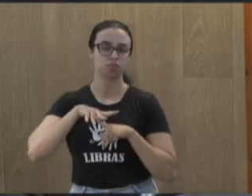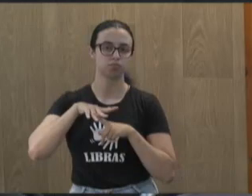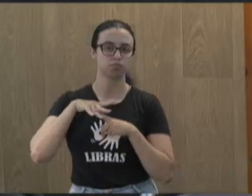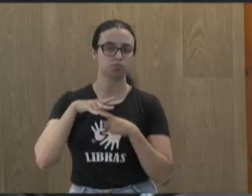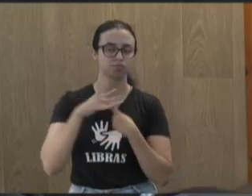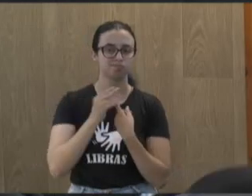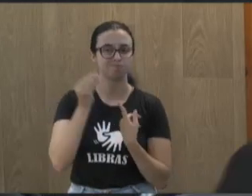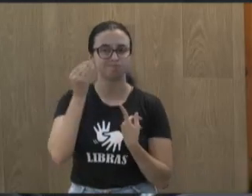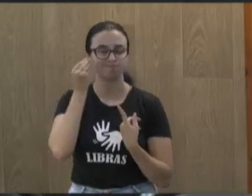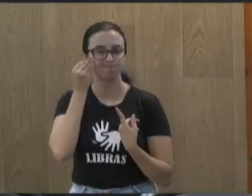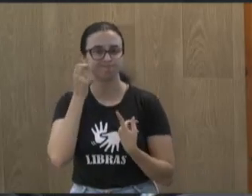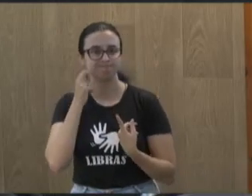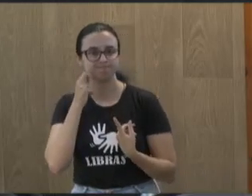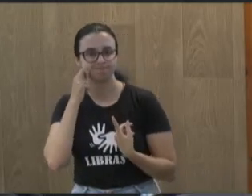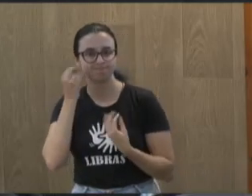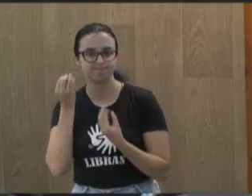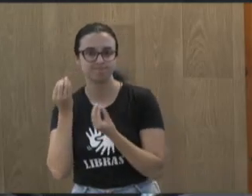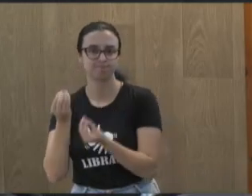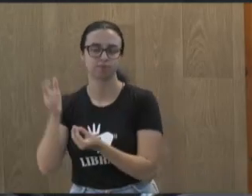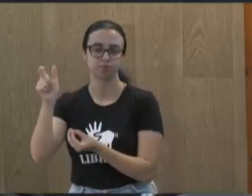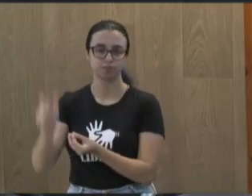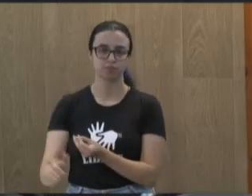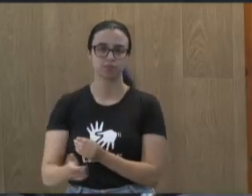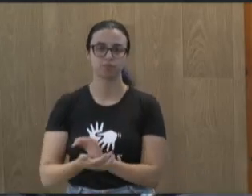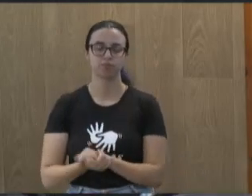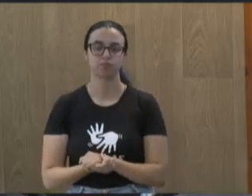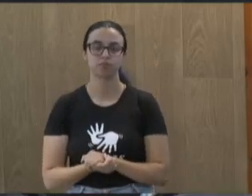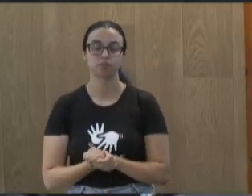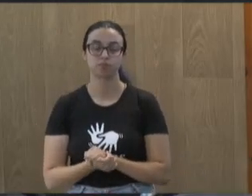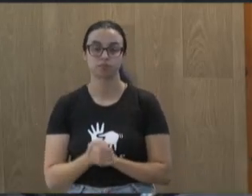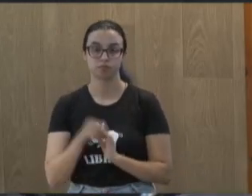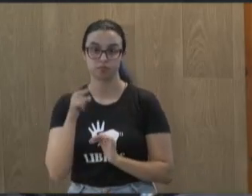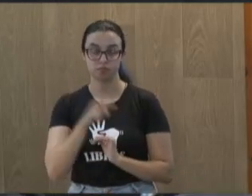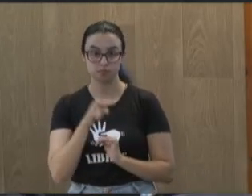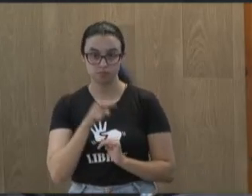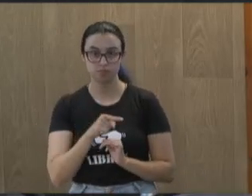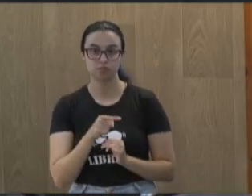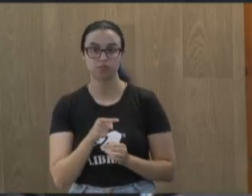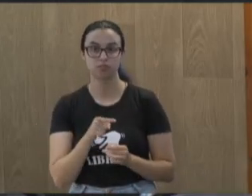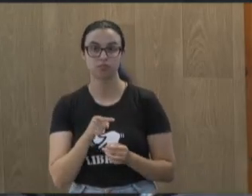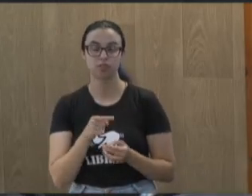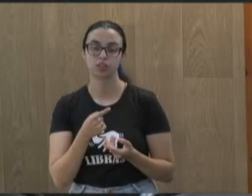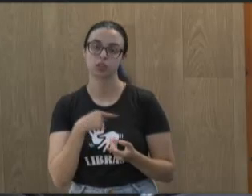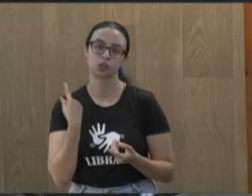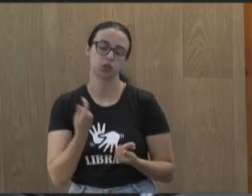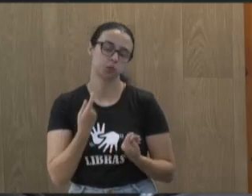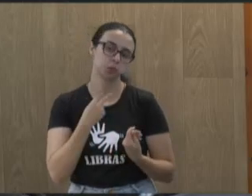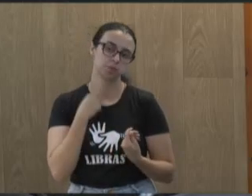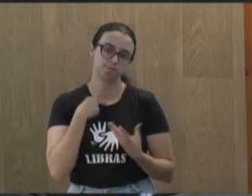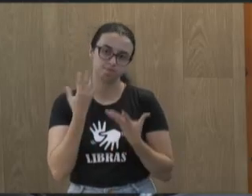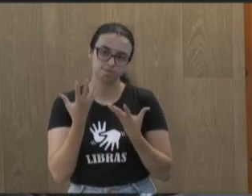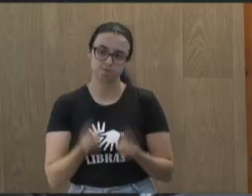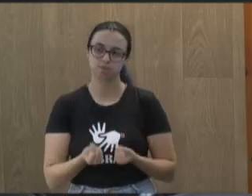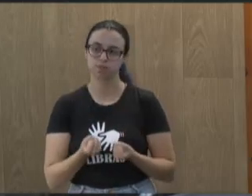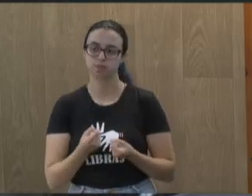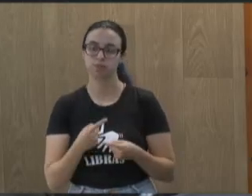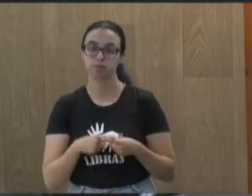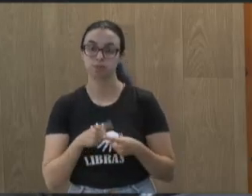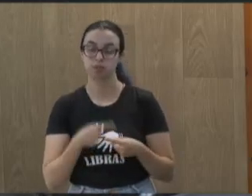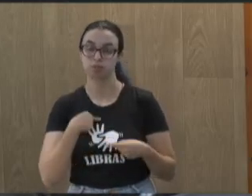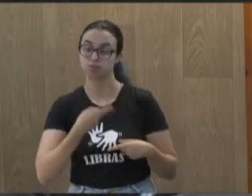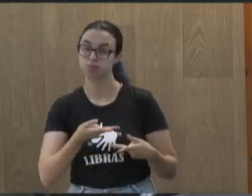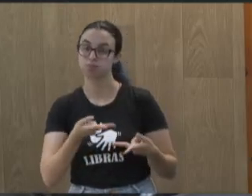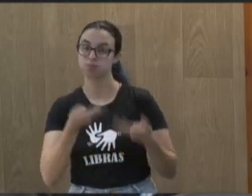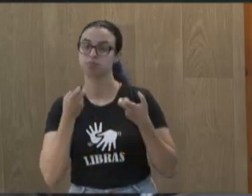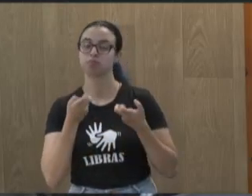para embaraçar a vida de uma pessoa. Isso é uma questão inadmissível. A gente pôde